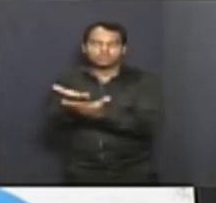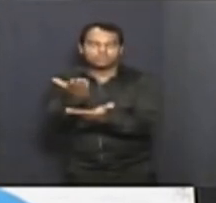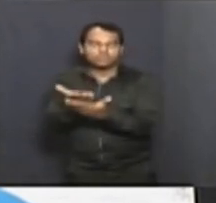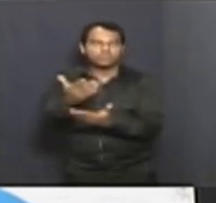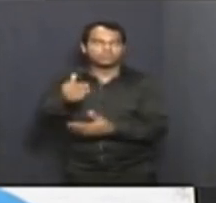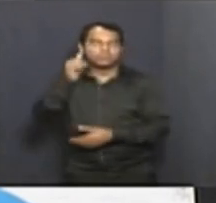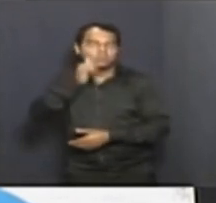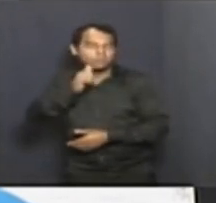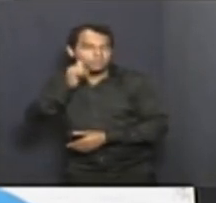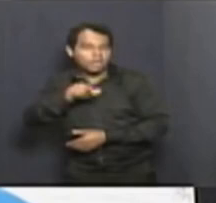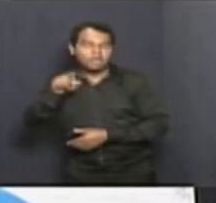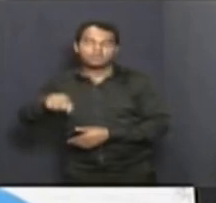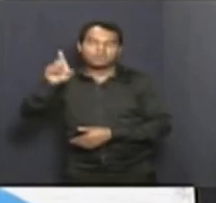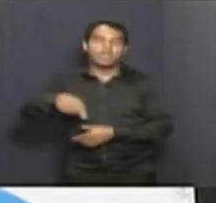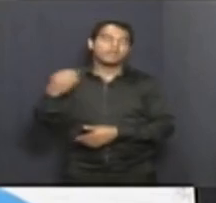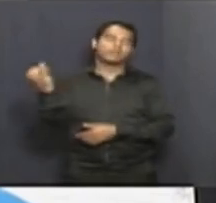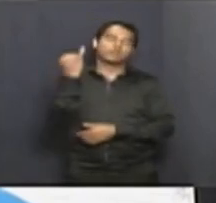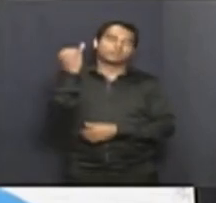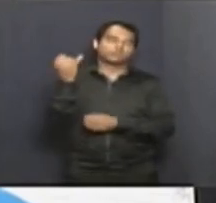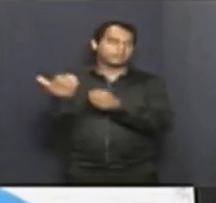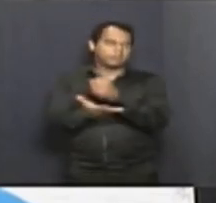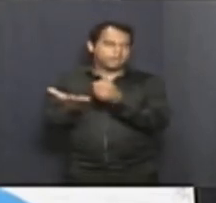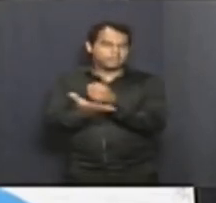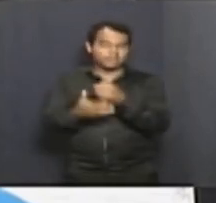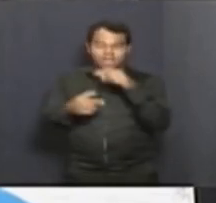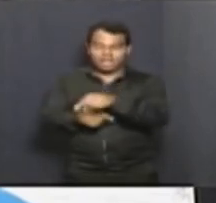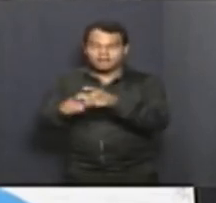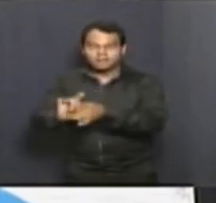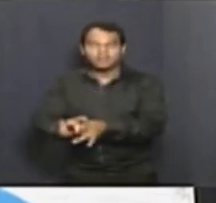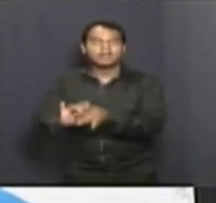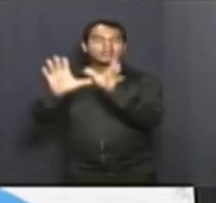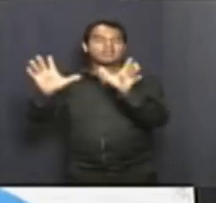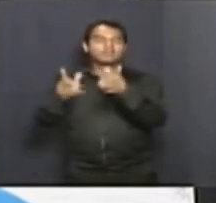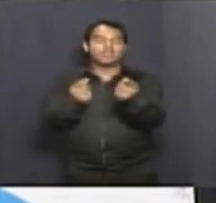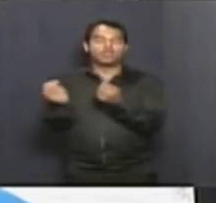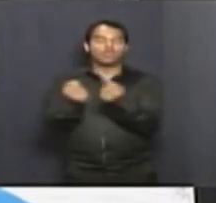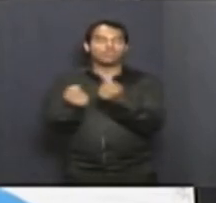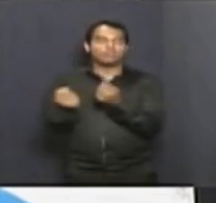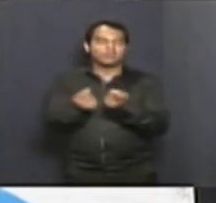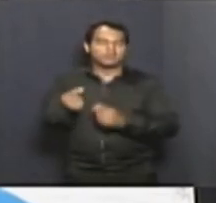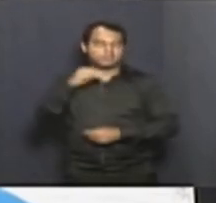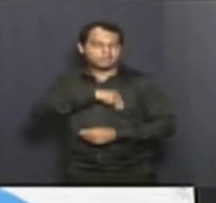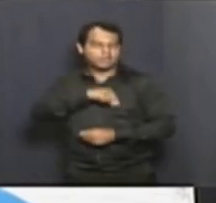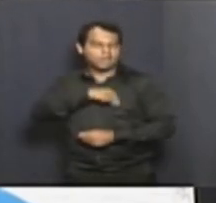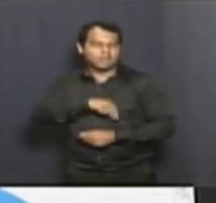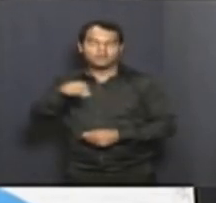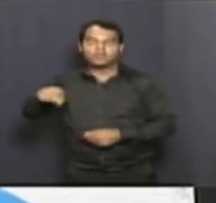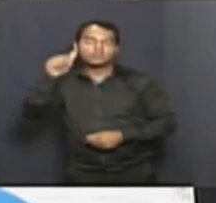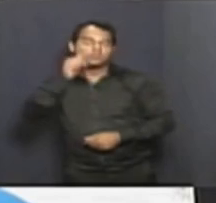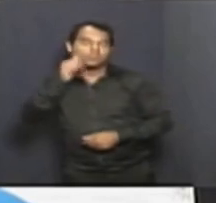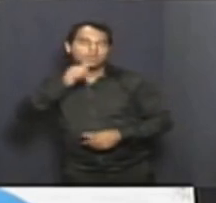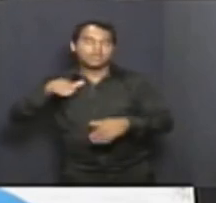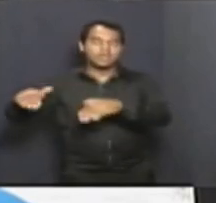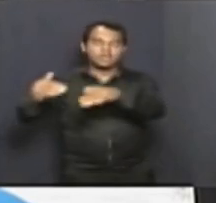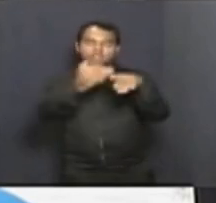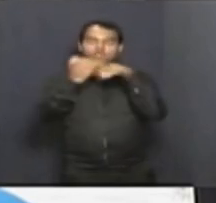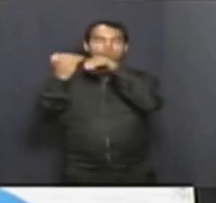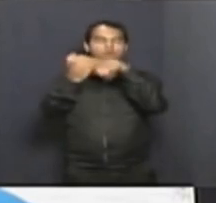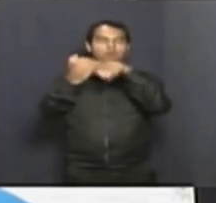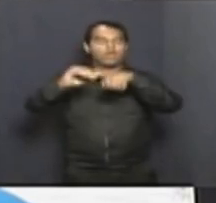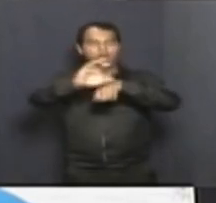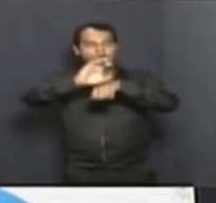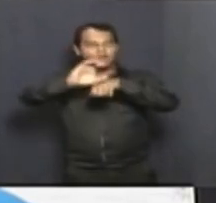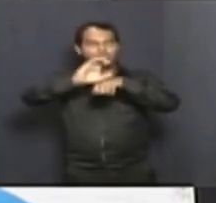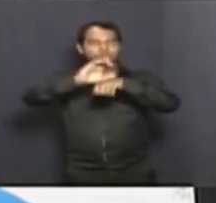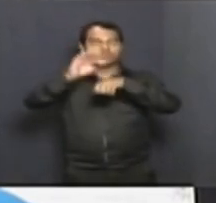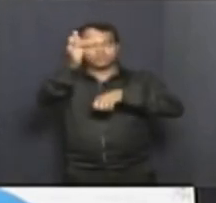isto é funda tal a sua independência econômica gente as mulheres são iguais a zona a constituição garante os